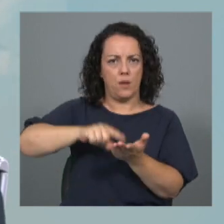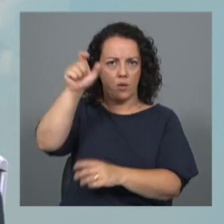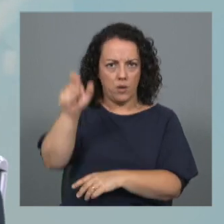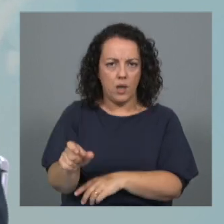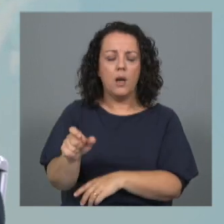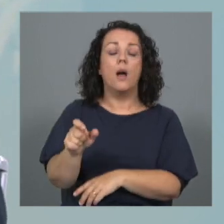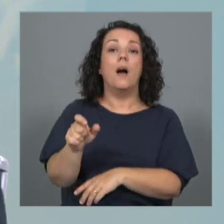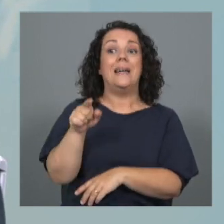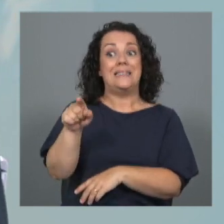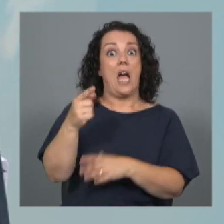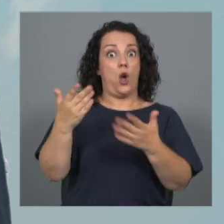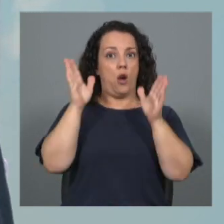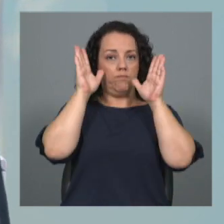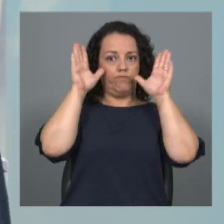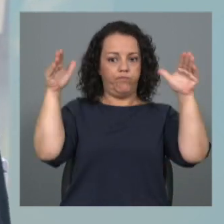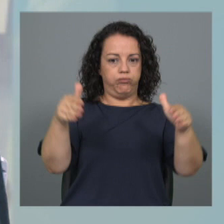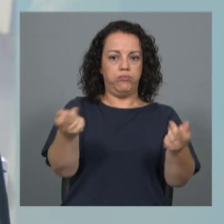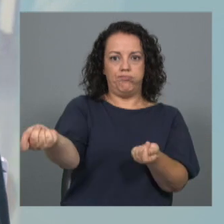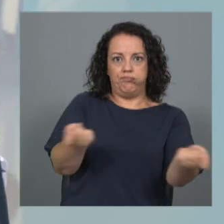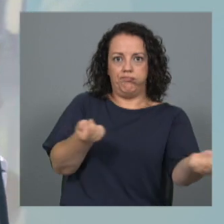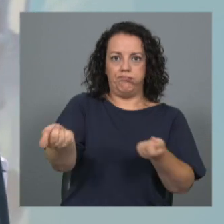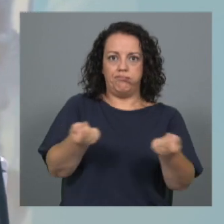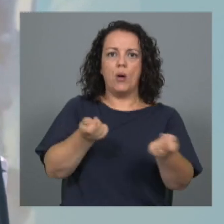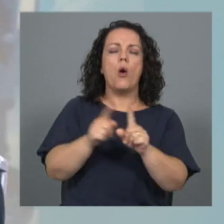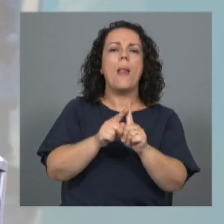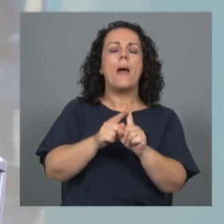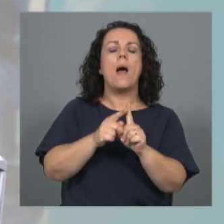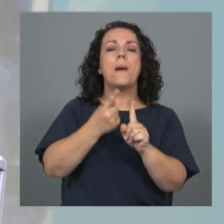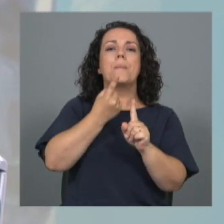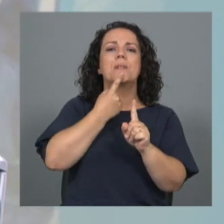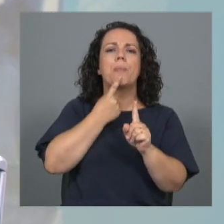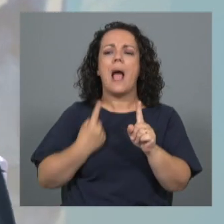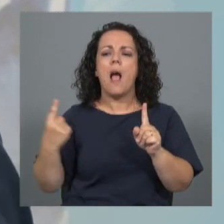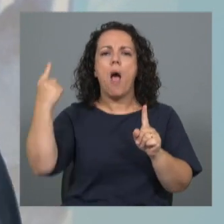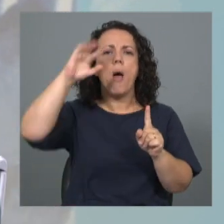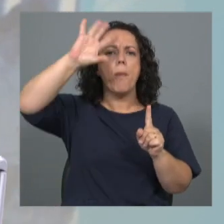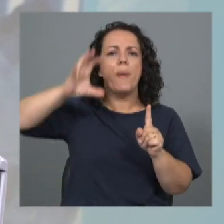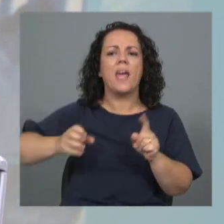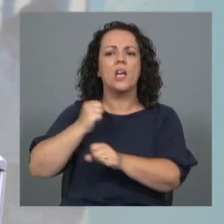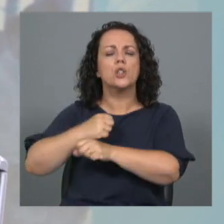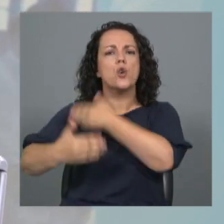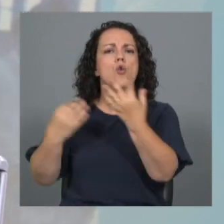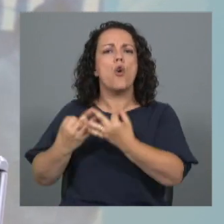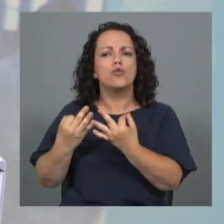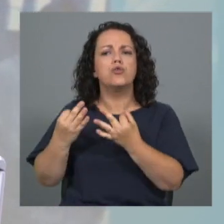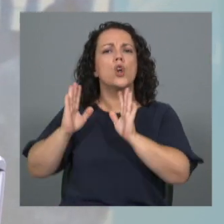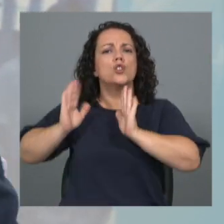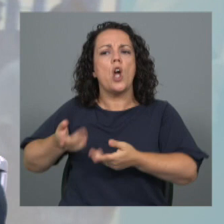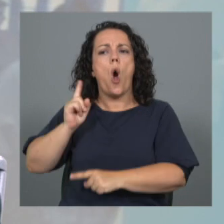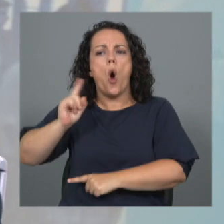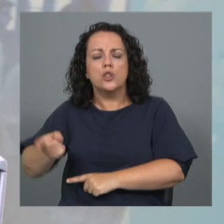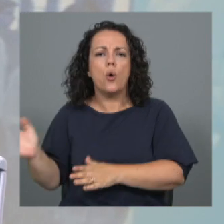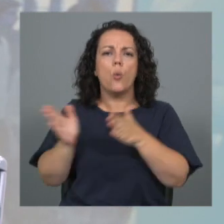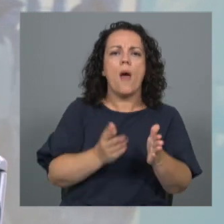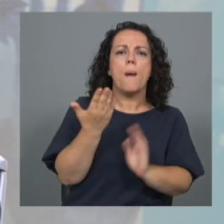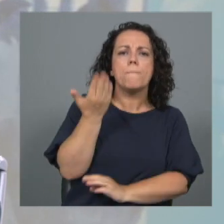para agora começarmos a perceber o que é que já é feito em cada Estado-membro, o que é que falta fazer e o que é que, em conjunto com a Comissão e com o Parlamento